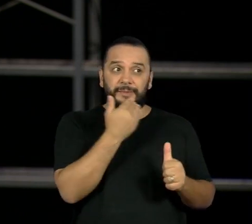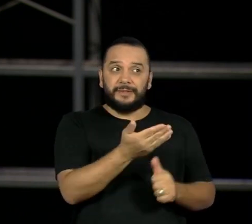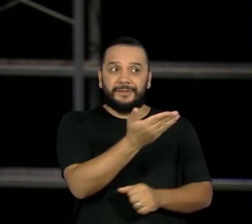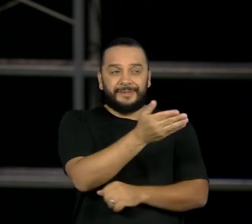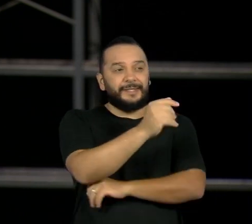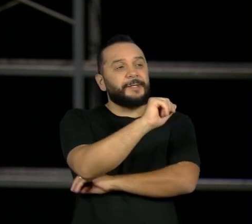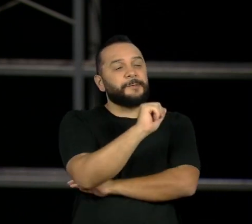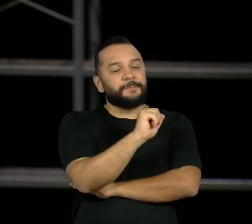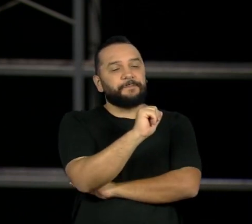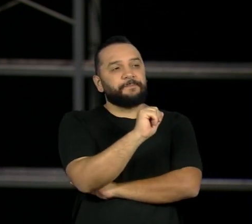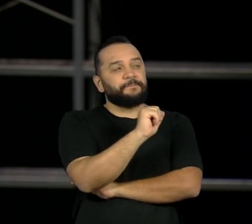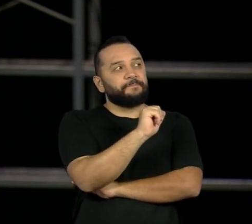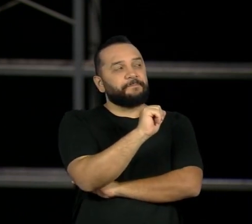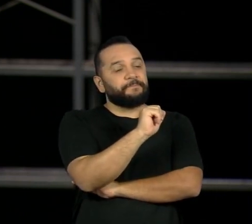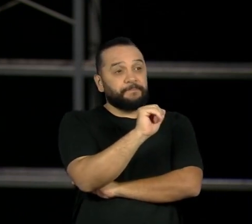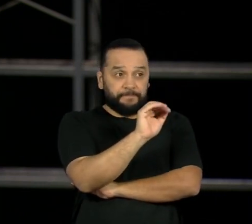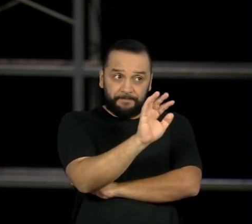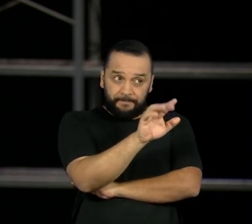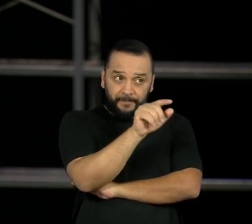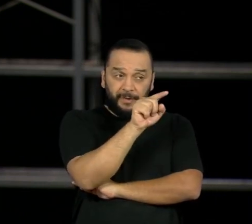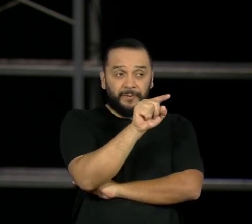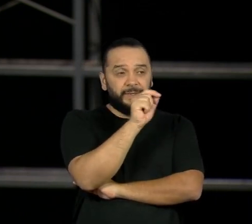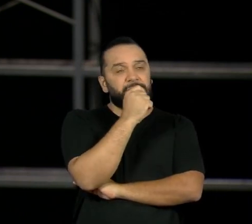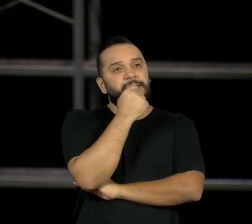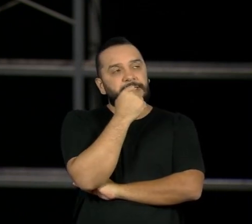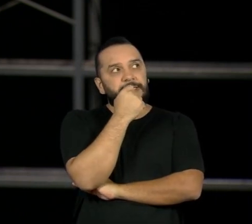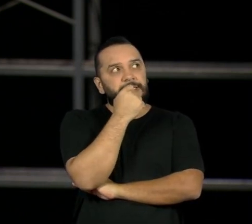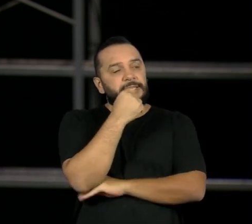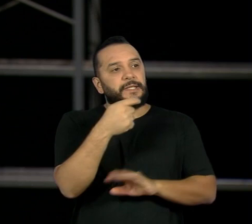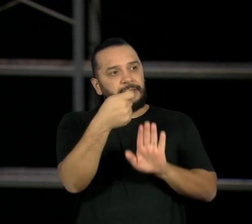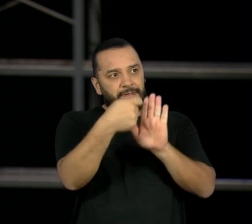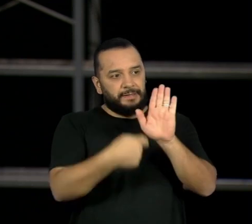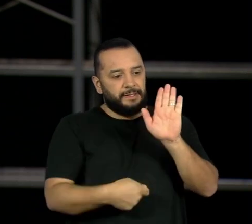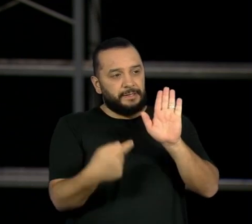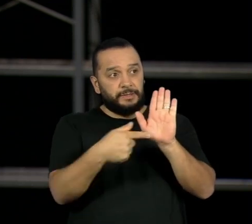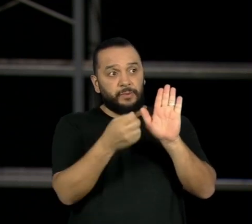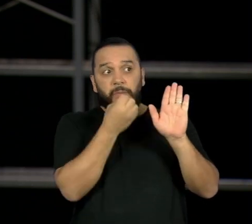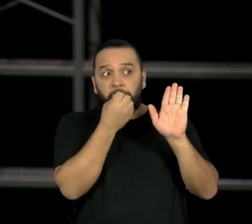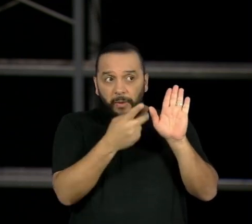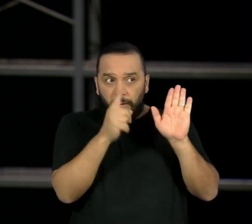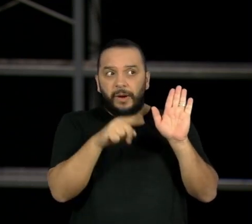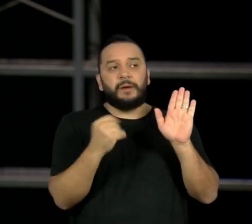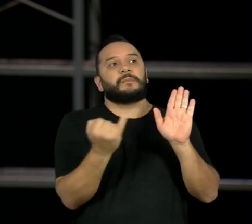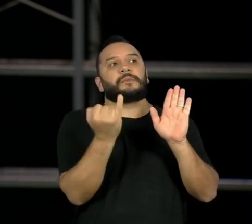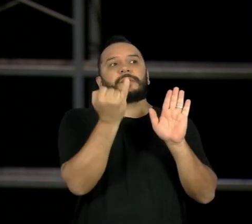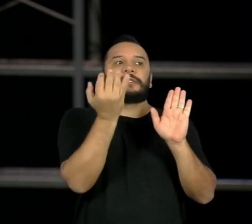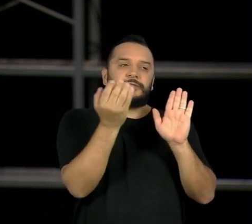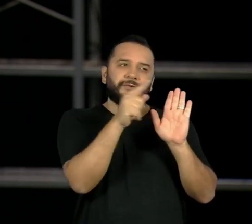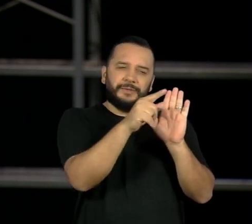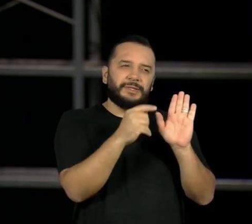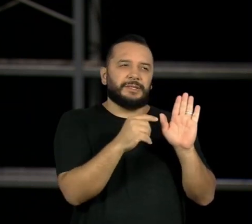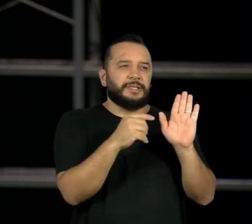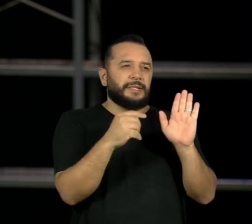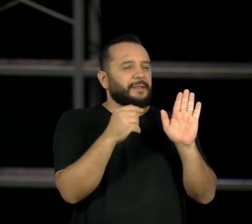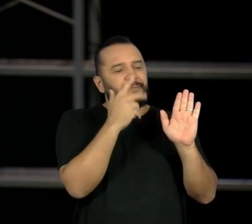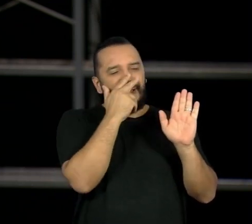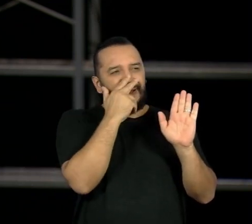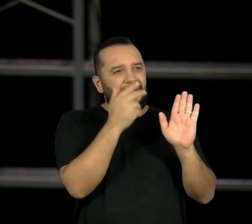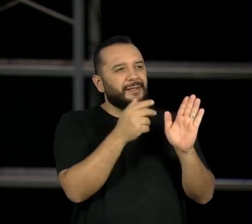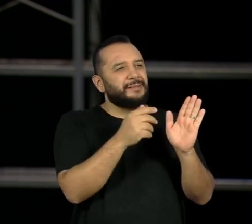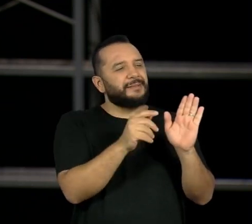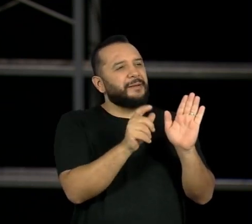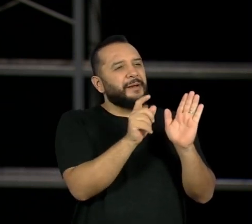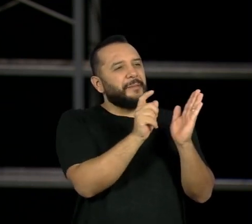né? Que, assim, para você, um bom texto é a base de tudo. E você tem paixão pelas palavras